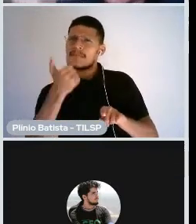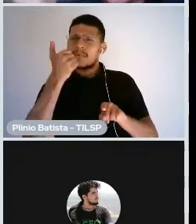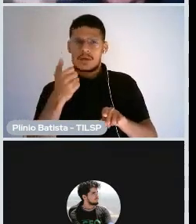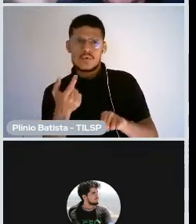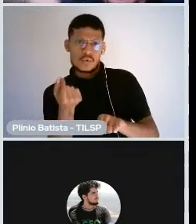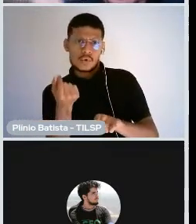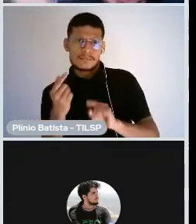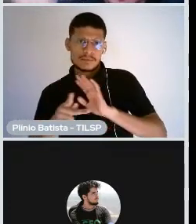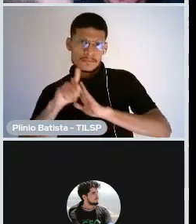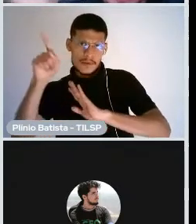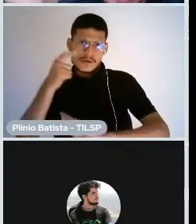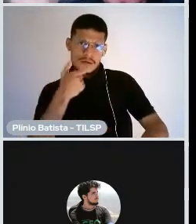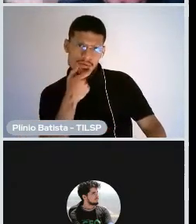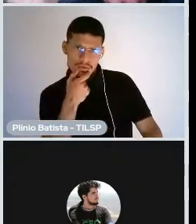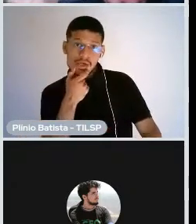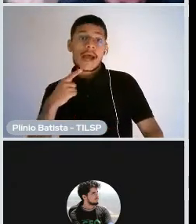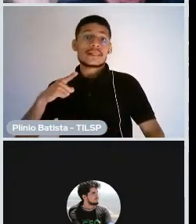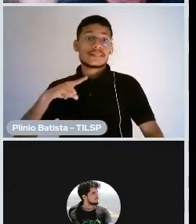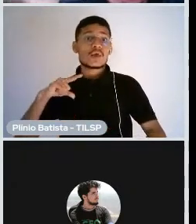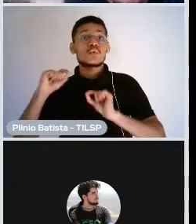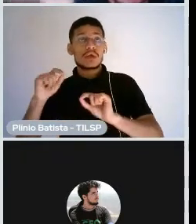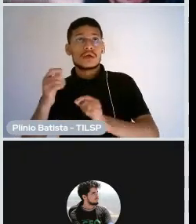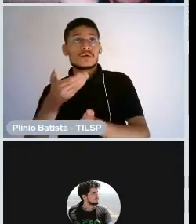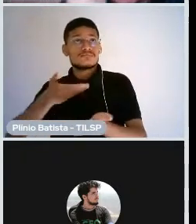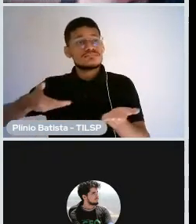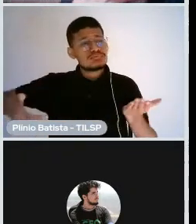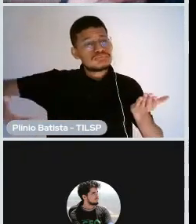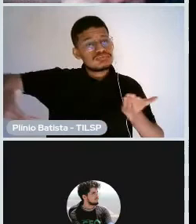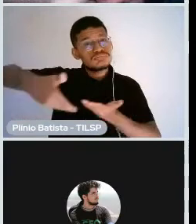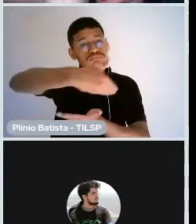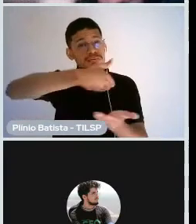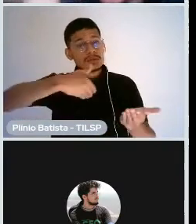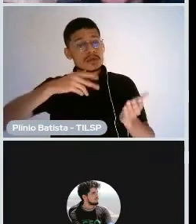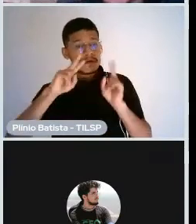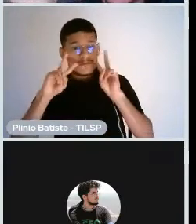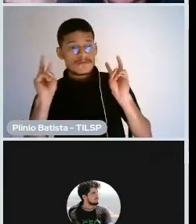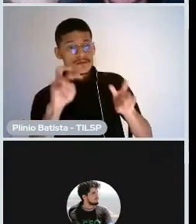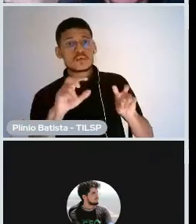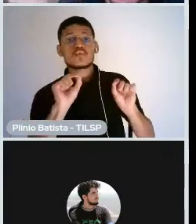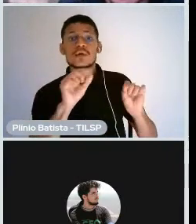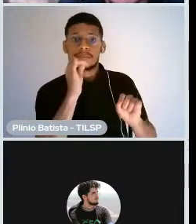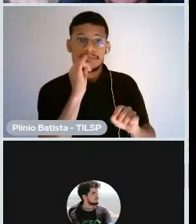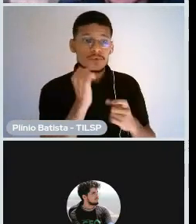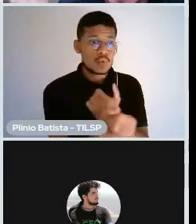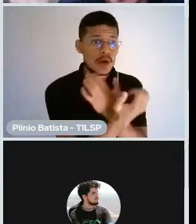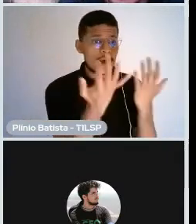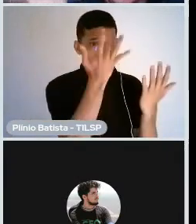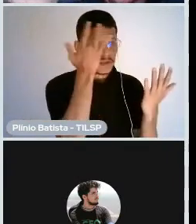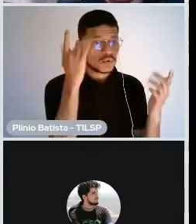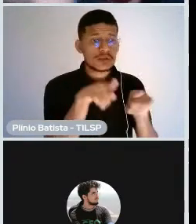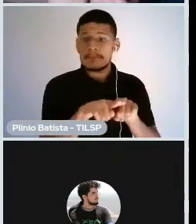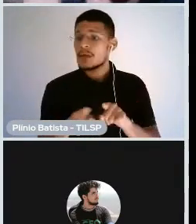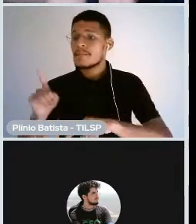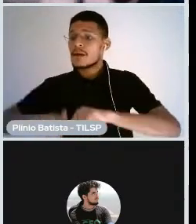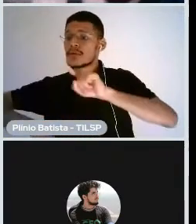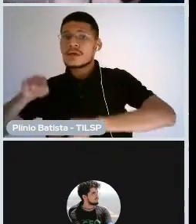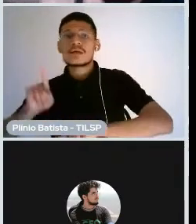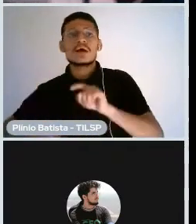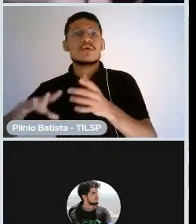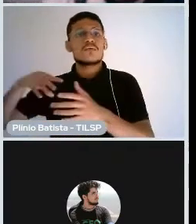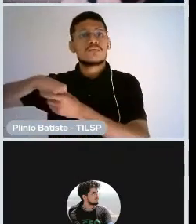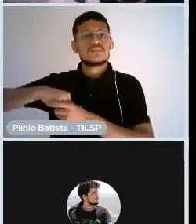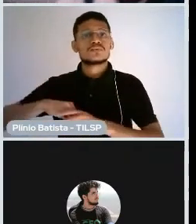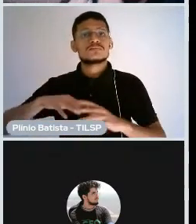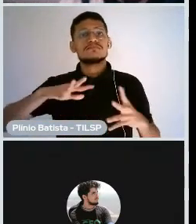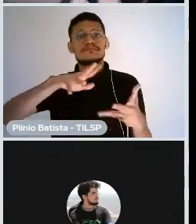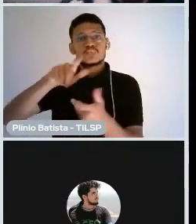a relação, ele começou a relacionar a quantidade de pessoas e a quantidade de recursos que a gente tem no mundo, né? Começou a traçar esse paralelo